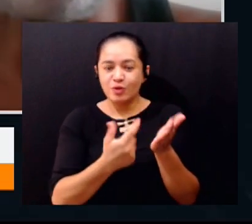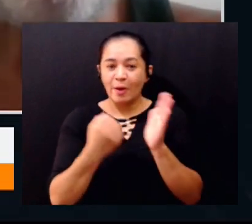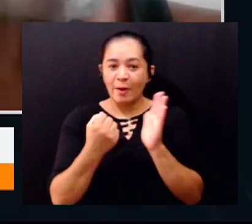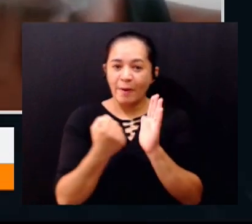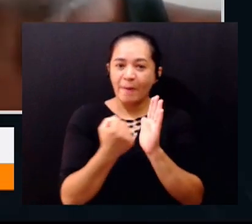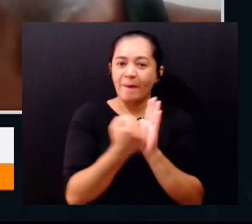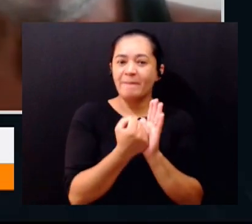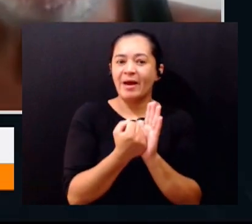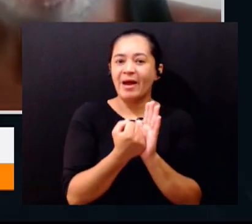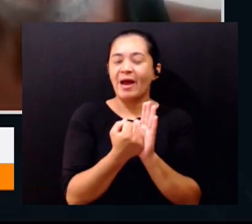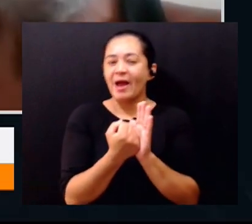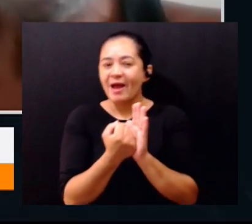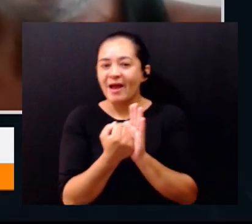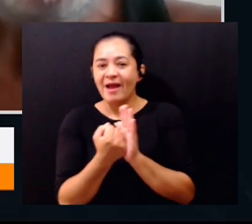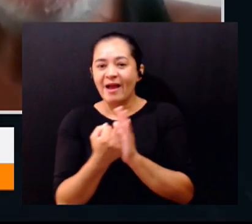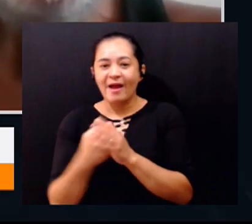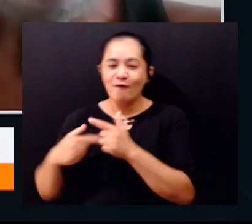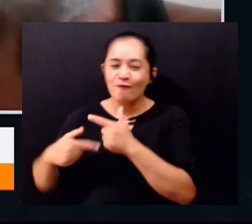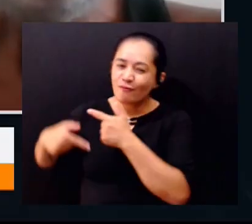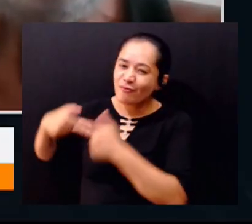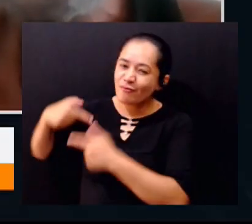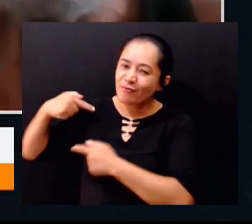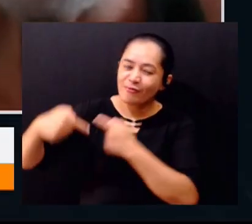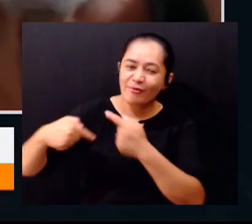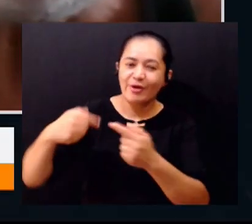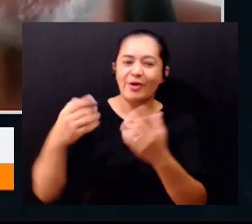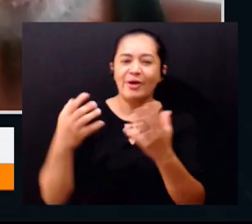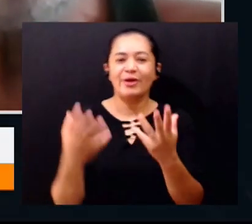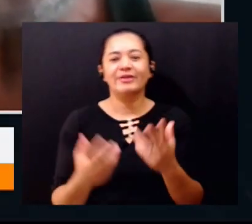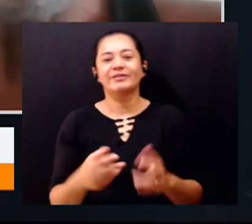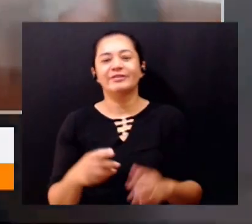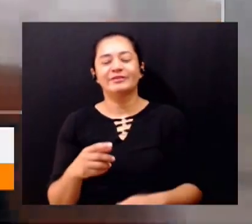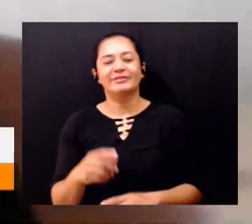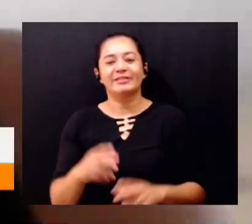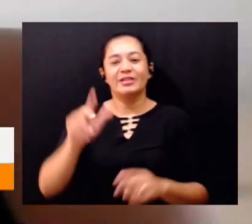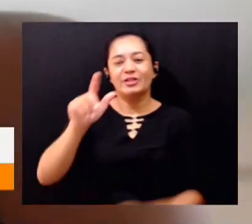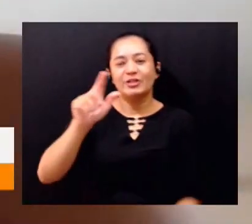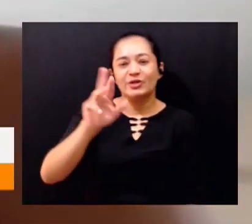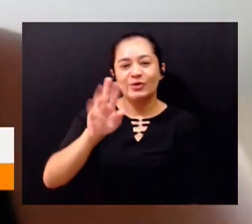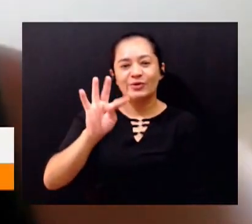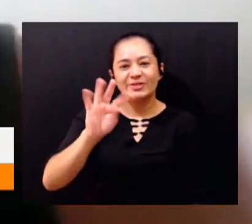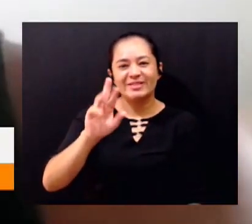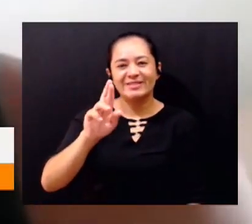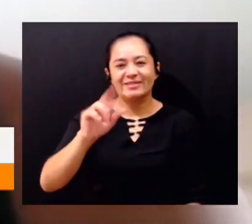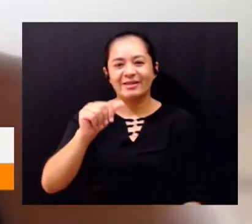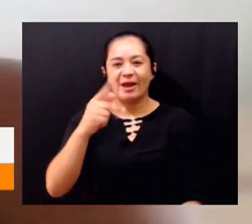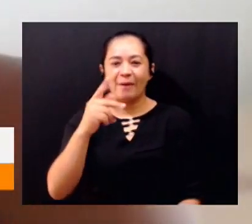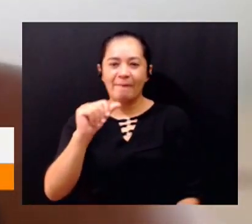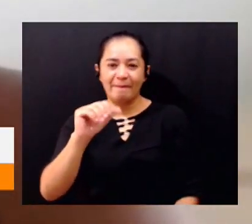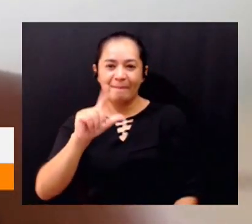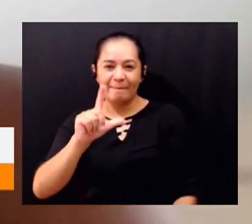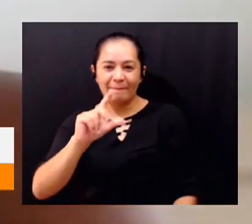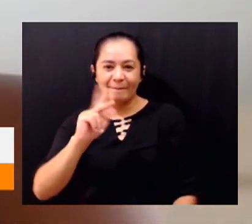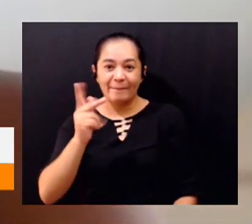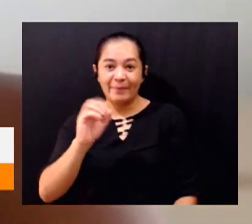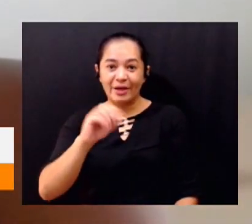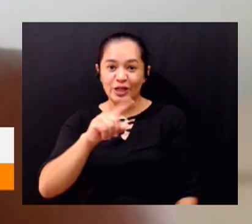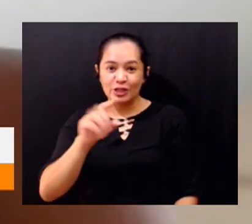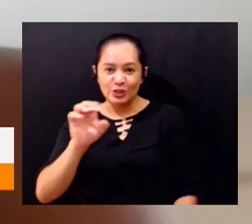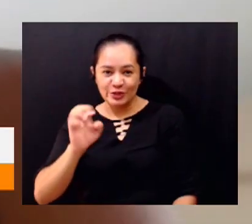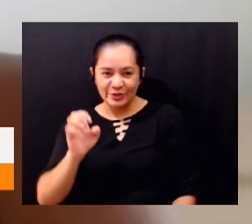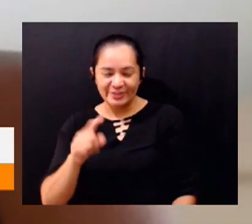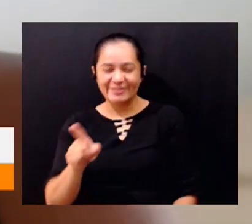mais maravilhosa! Me conta isso. Pois é, Rúbia. Olha, até tem uma história bem engraçada sobre esse